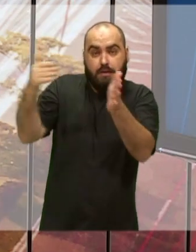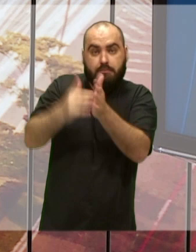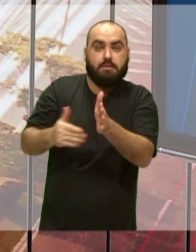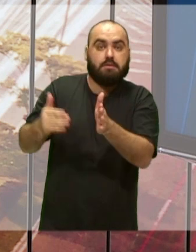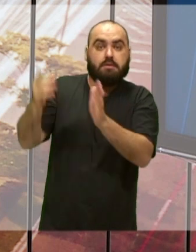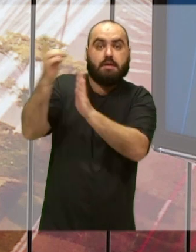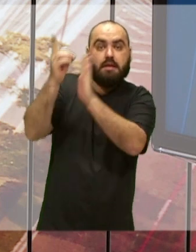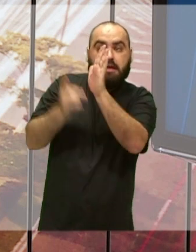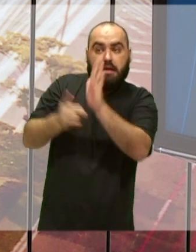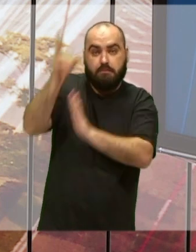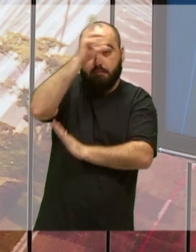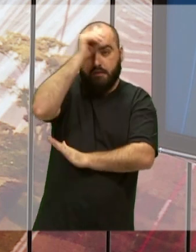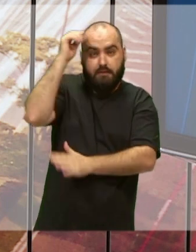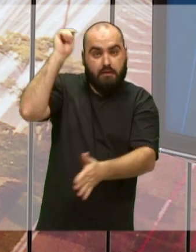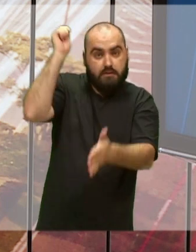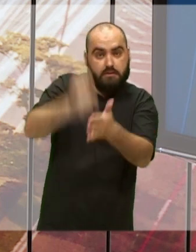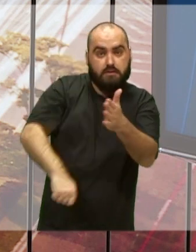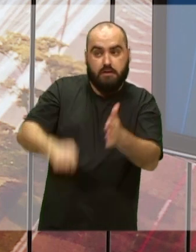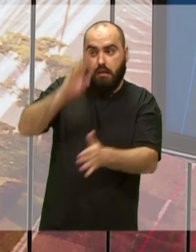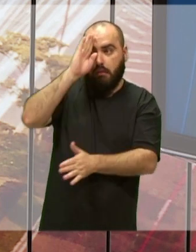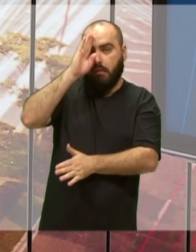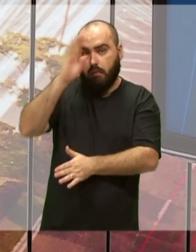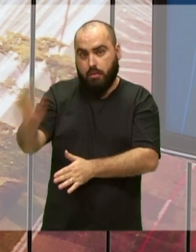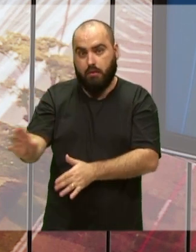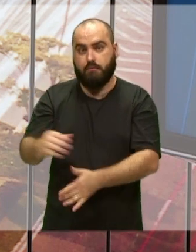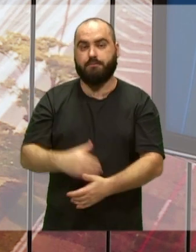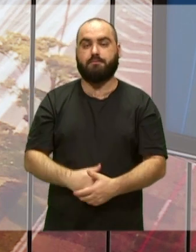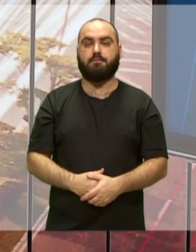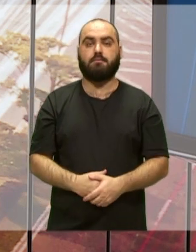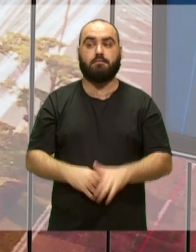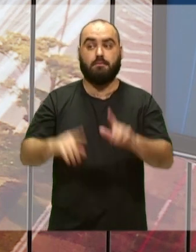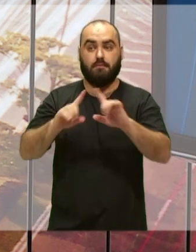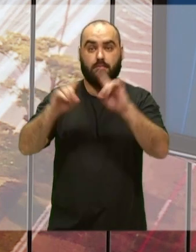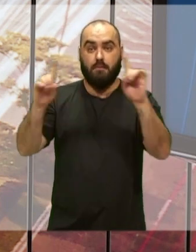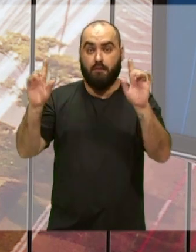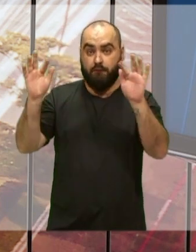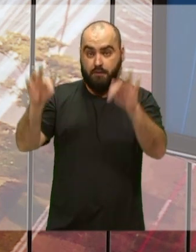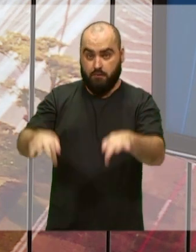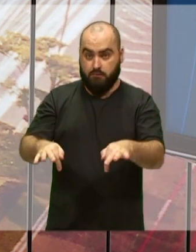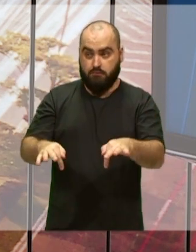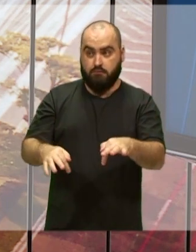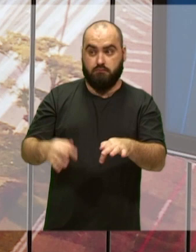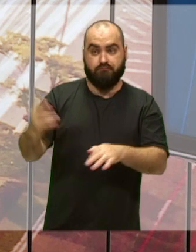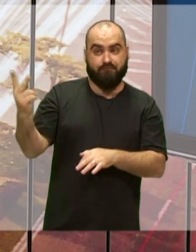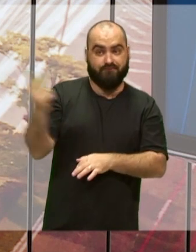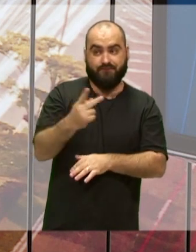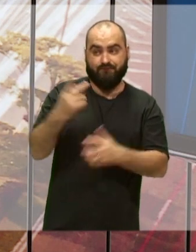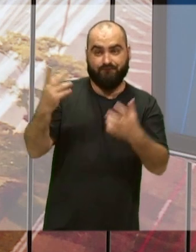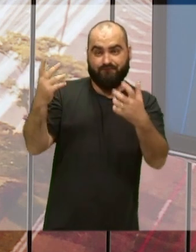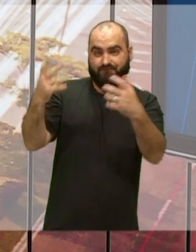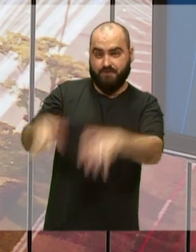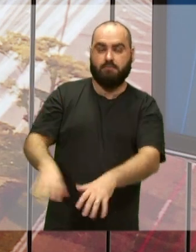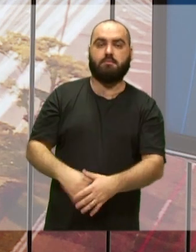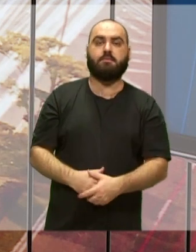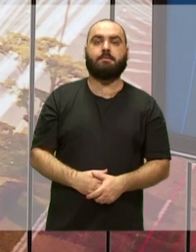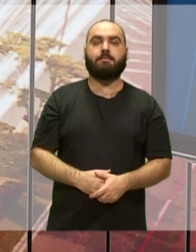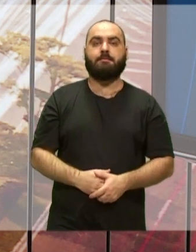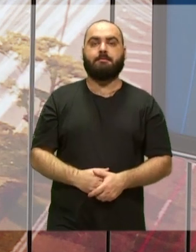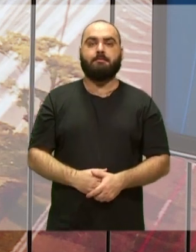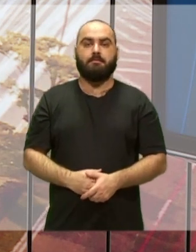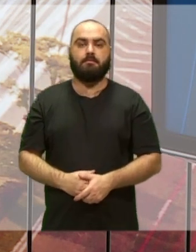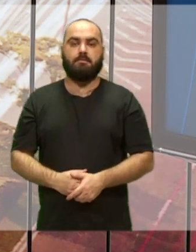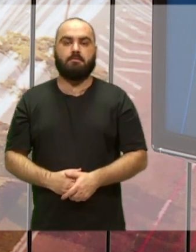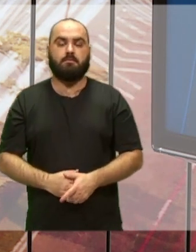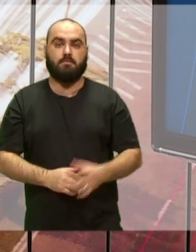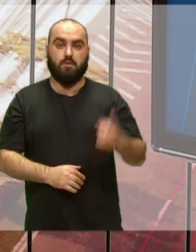por decreto de parte do orçamento e no final eh ambas foram rejeitadas no final uma